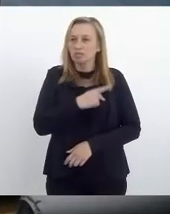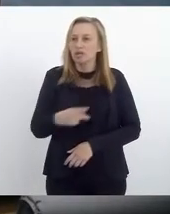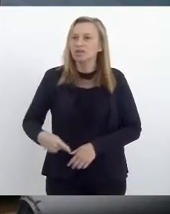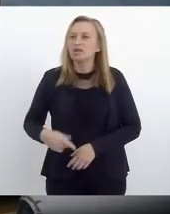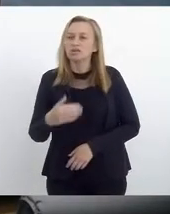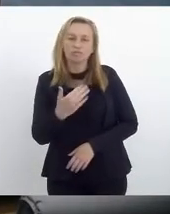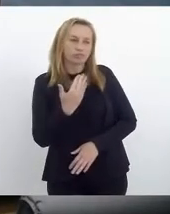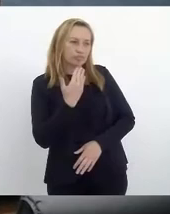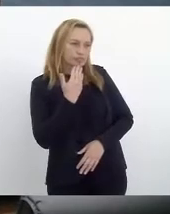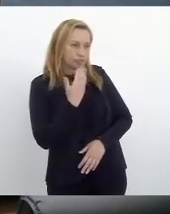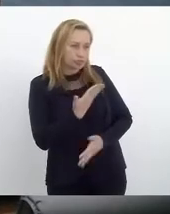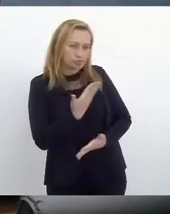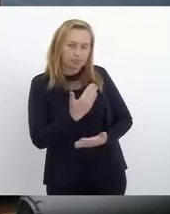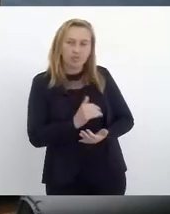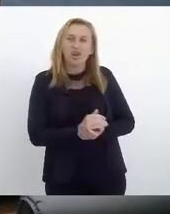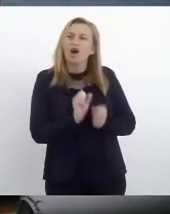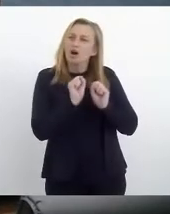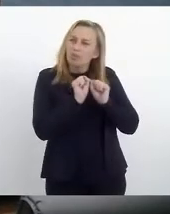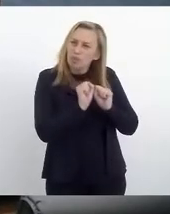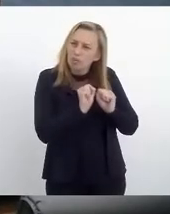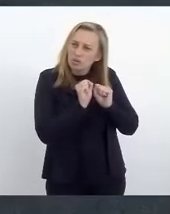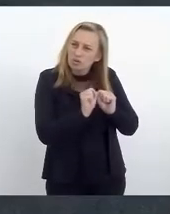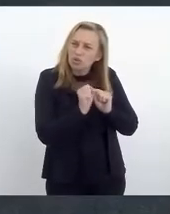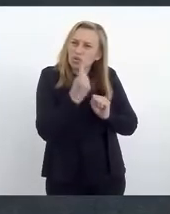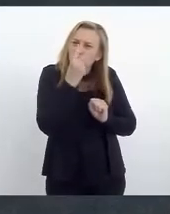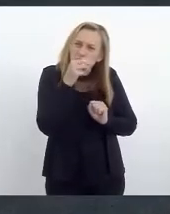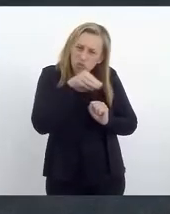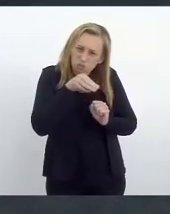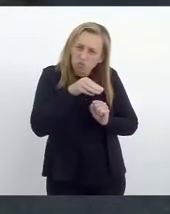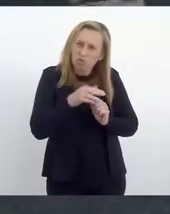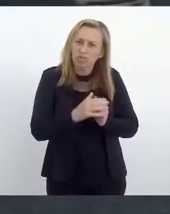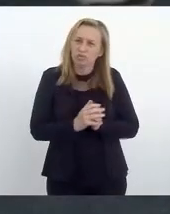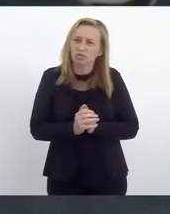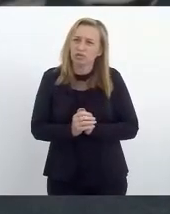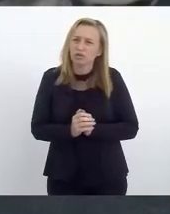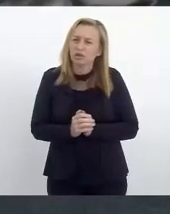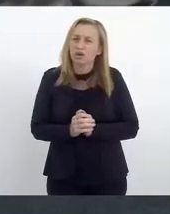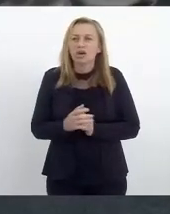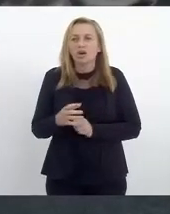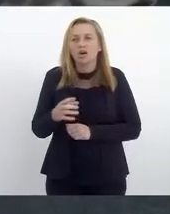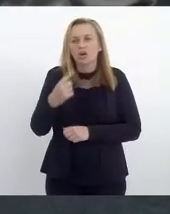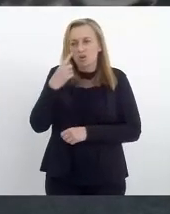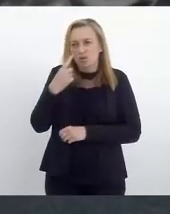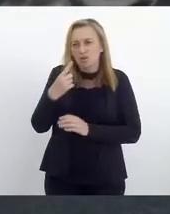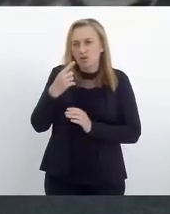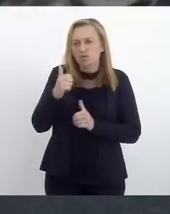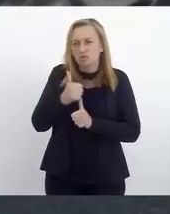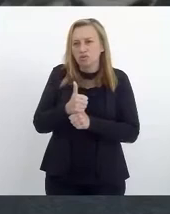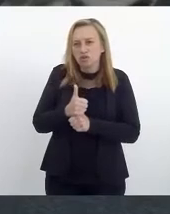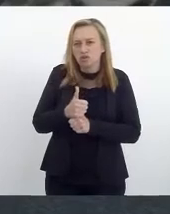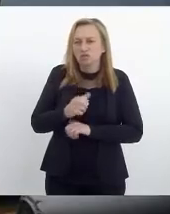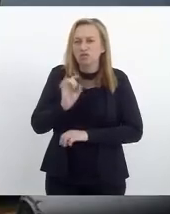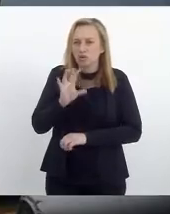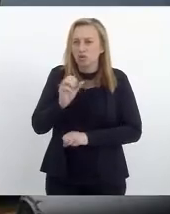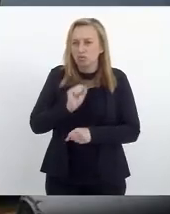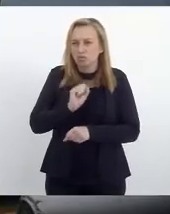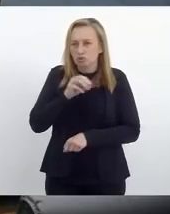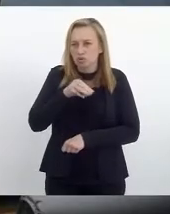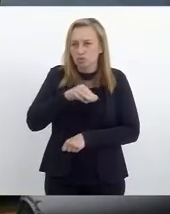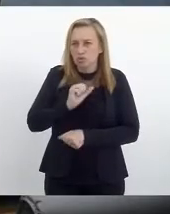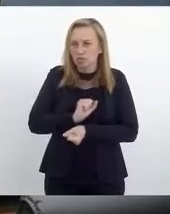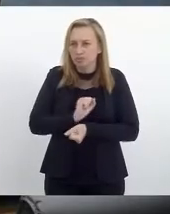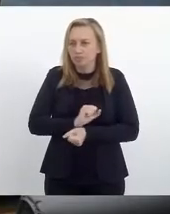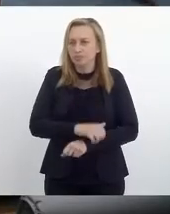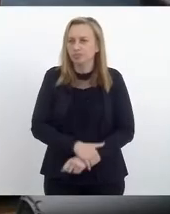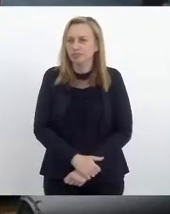não, presidente, é possível, por um minuto, eu ouvir o substitutivo? Só um minuto.